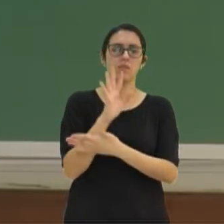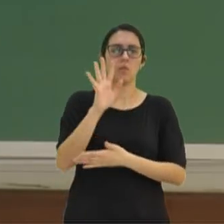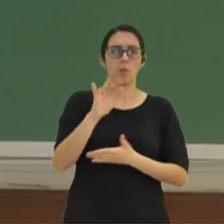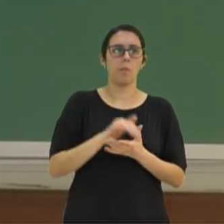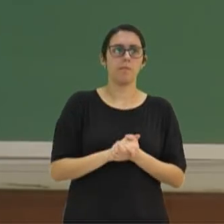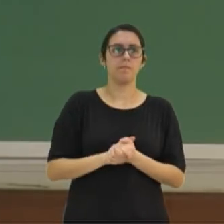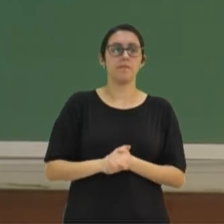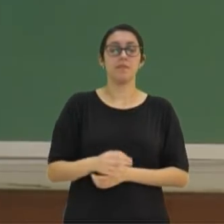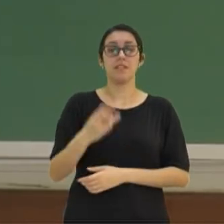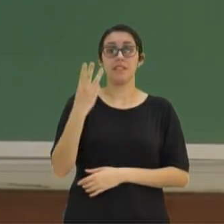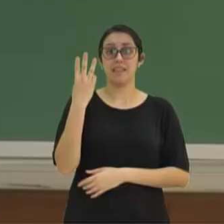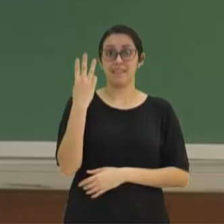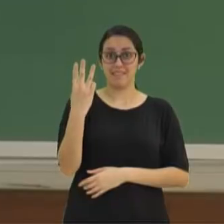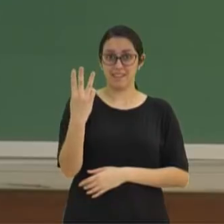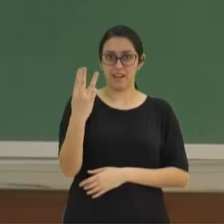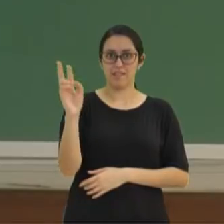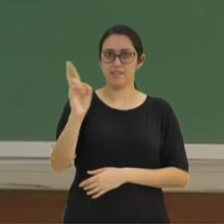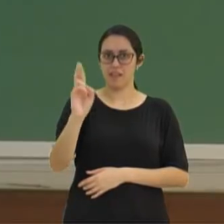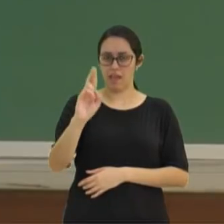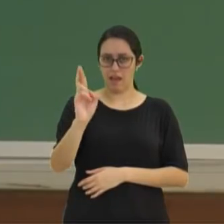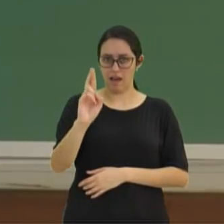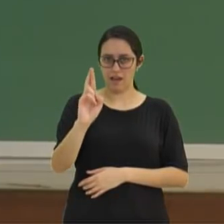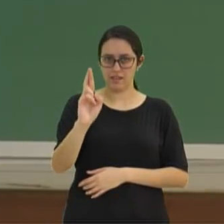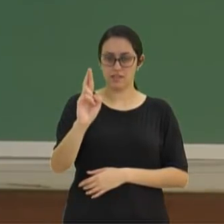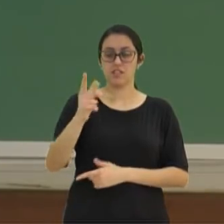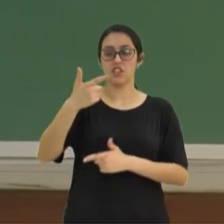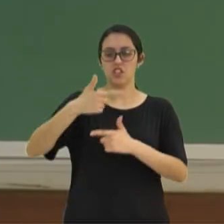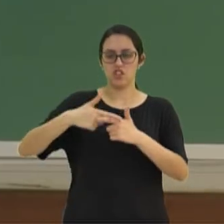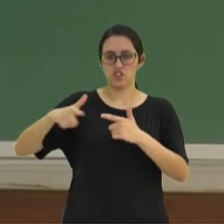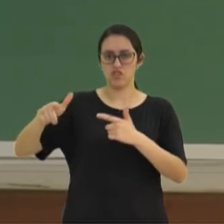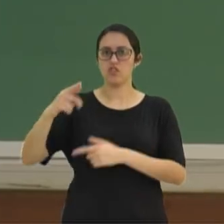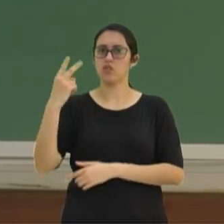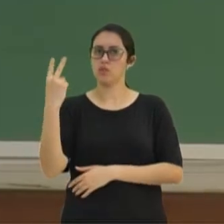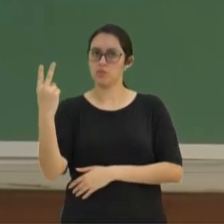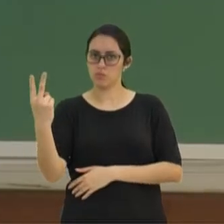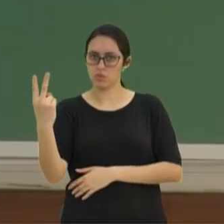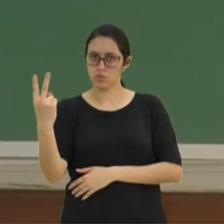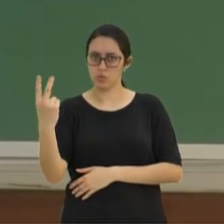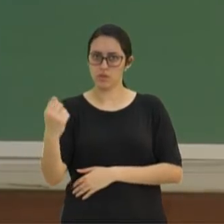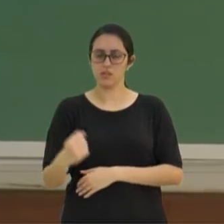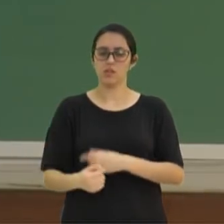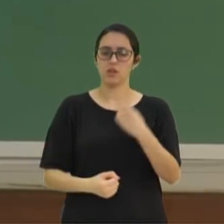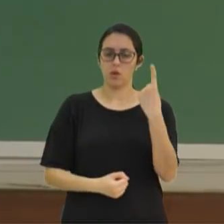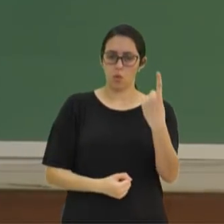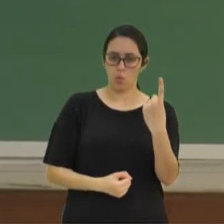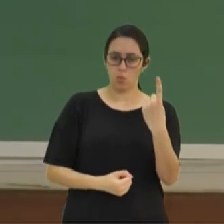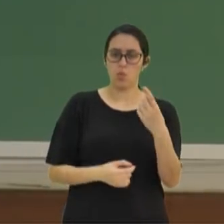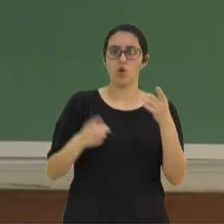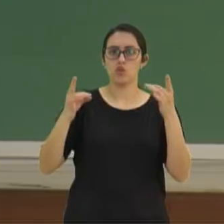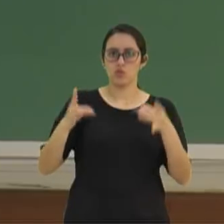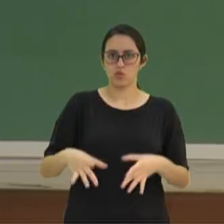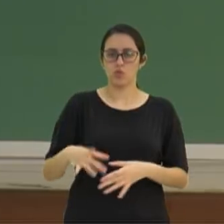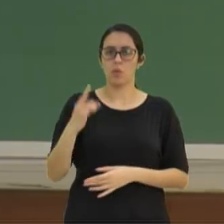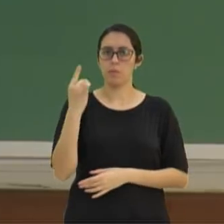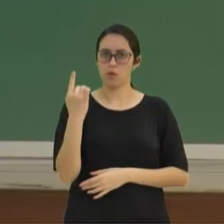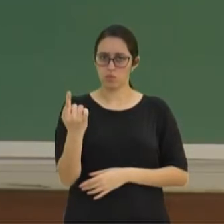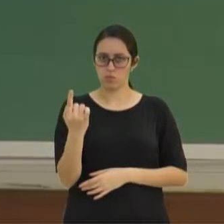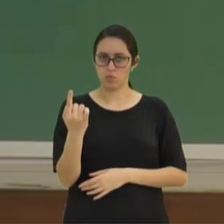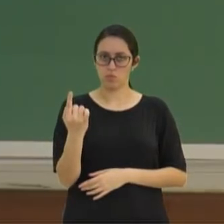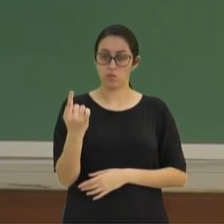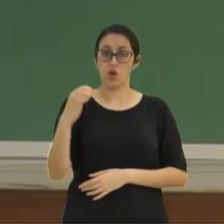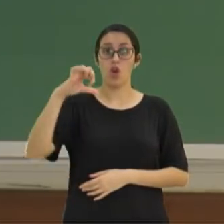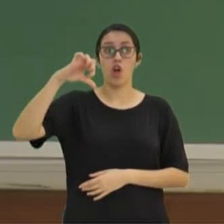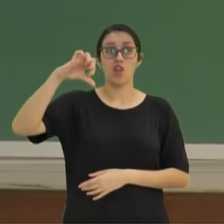peguei 3 inteiros, R$3. Divide por 2, dá R$1, sobra R$1. Eu abaixei o